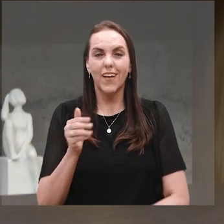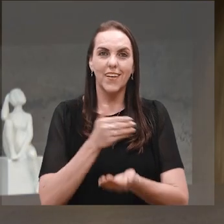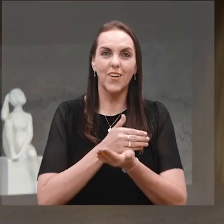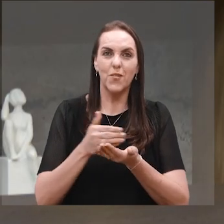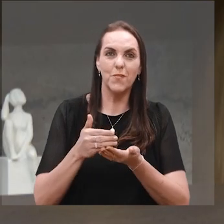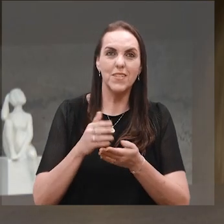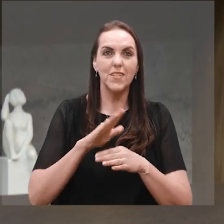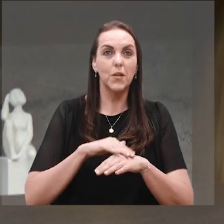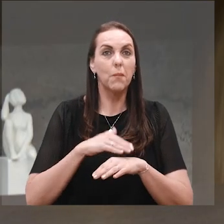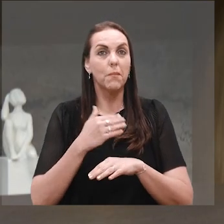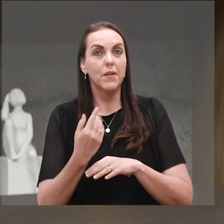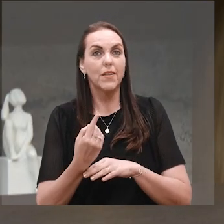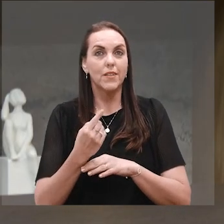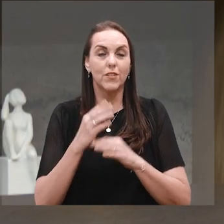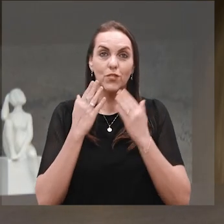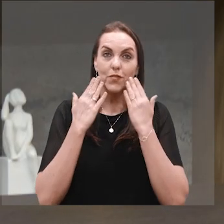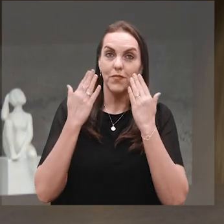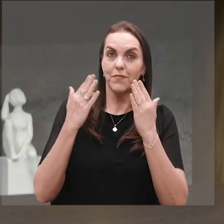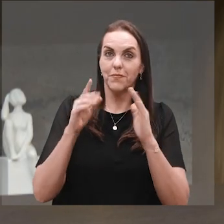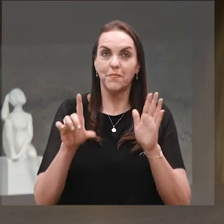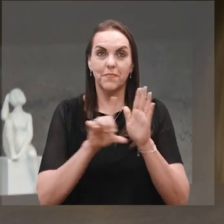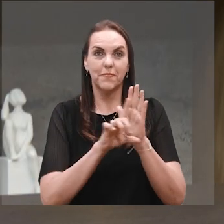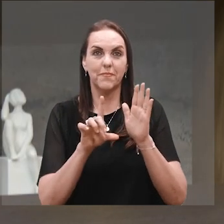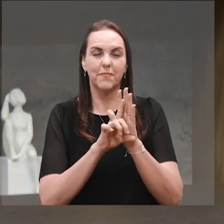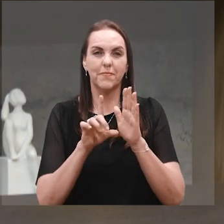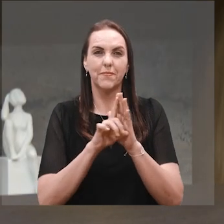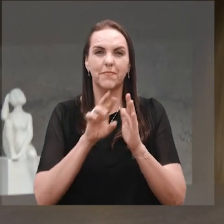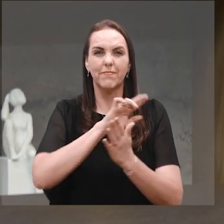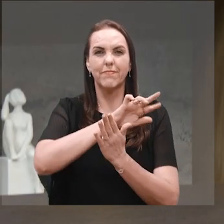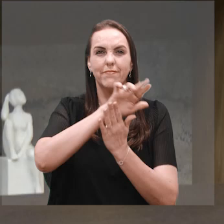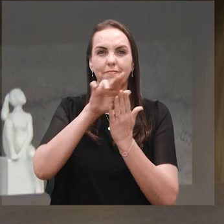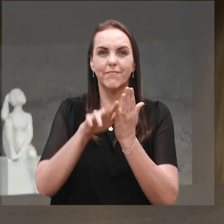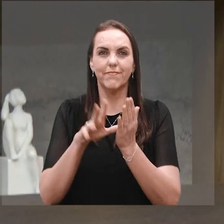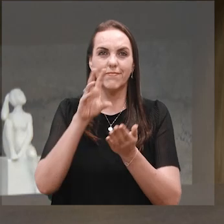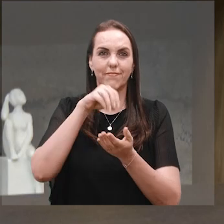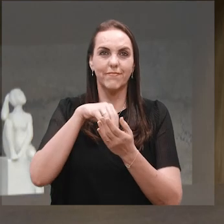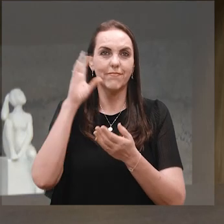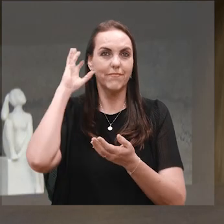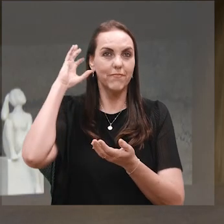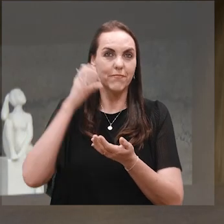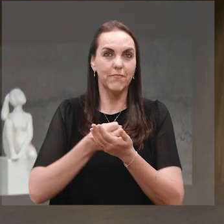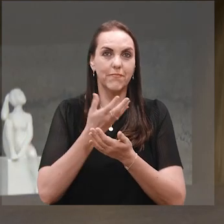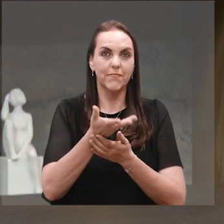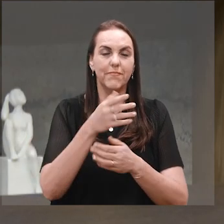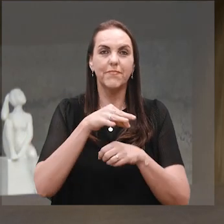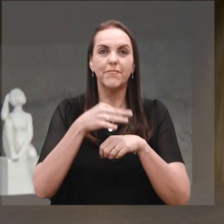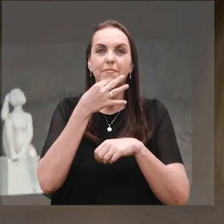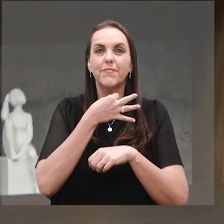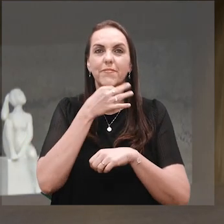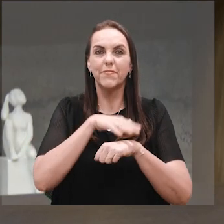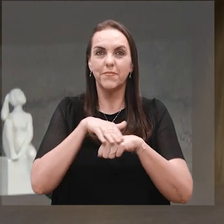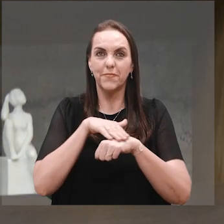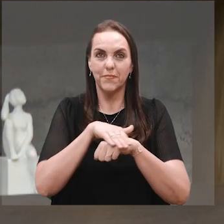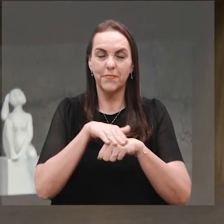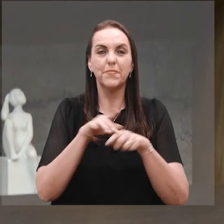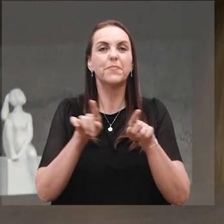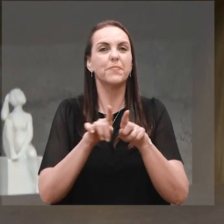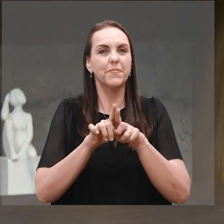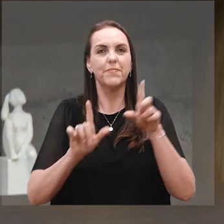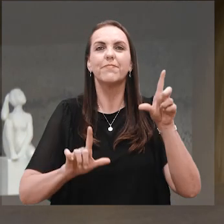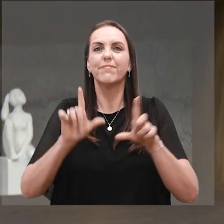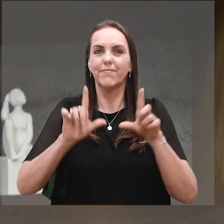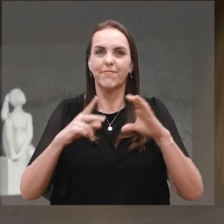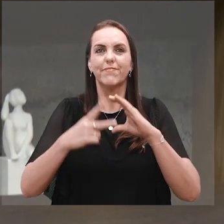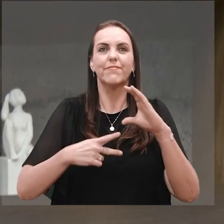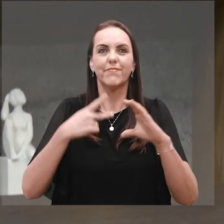Olá, está começando mais um De Frente com a Lei, essa série dentro do podcast Caxias Conversa, também pela